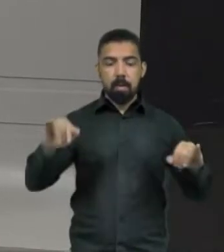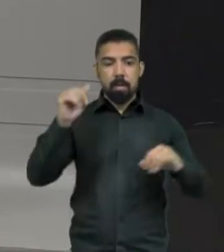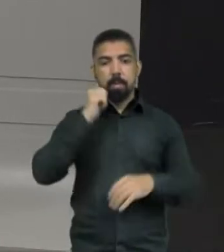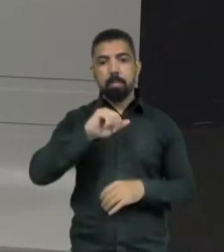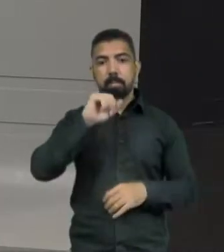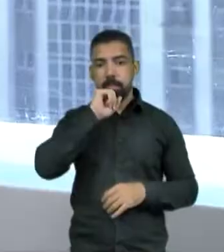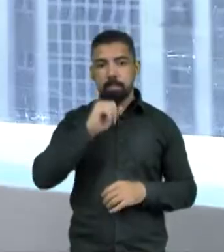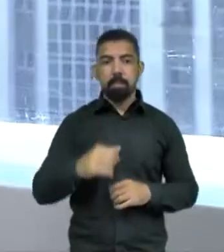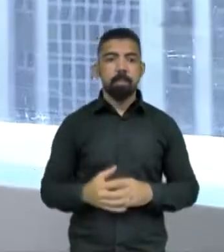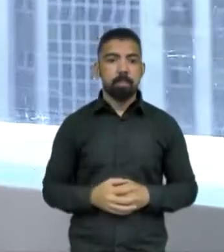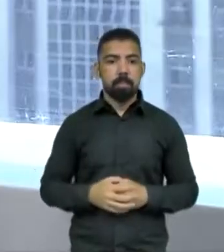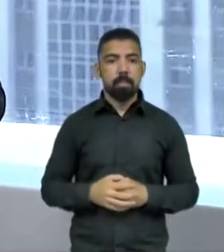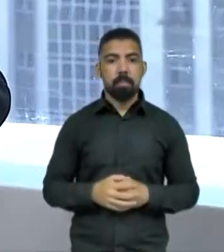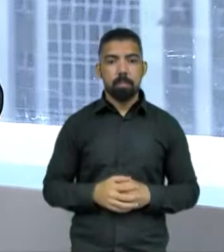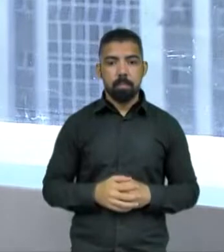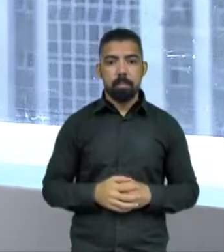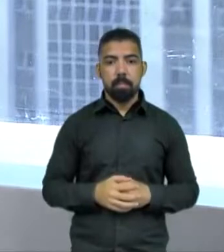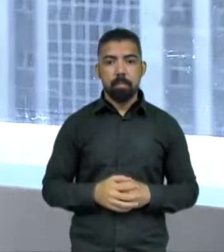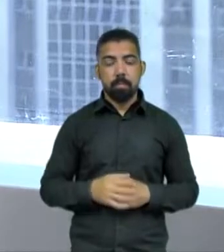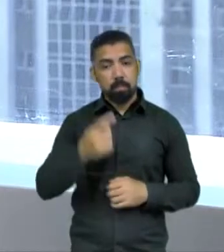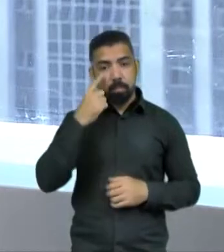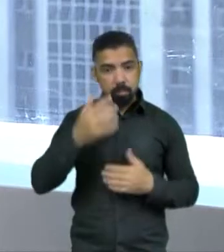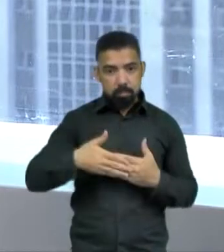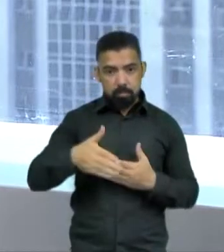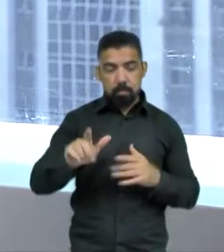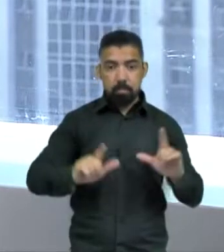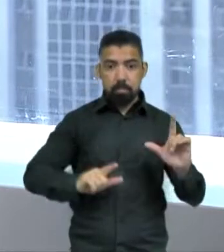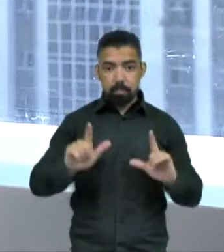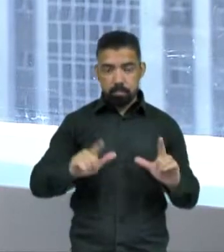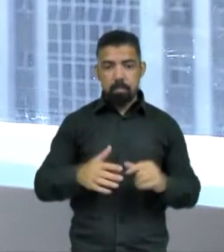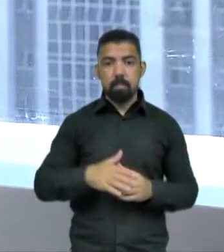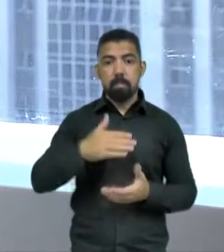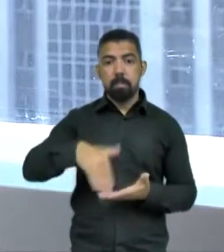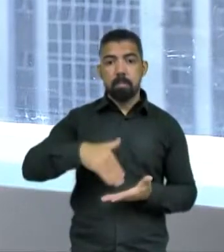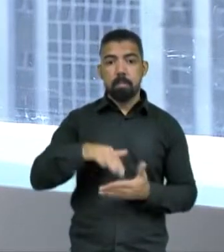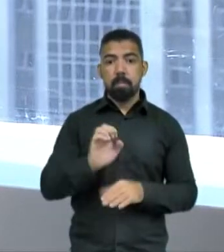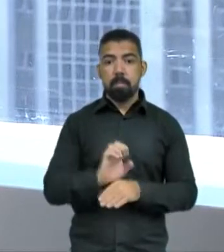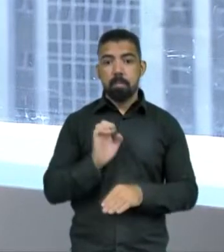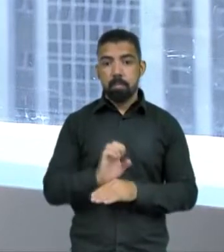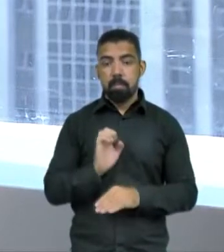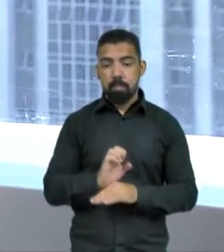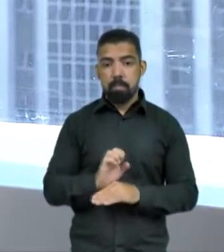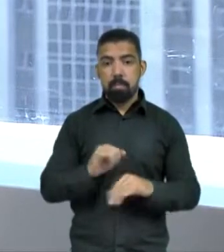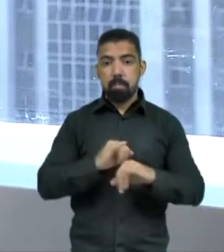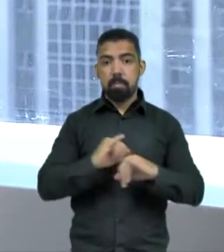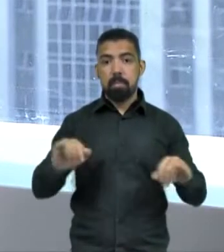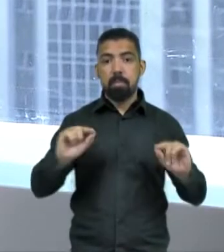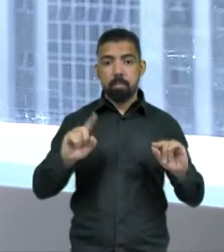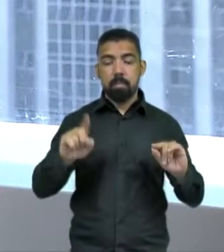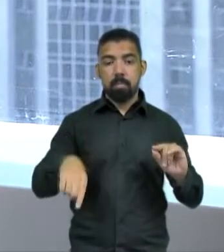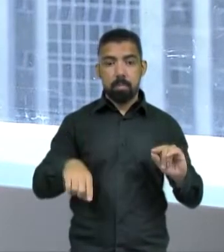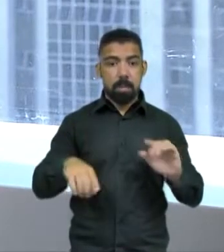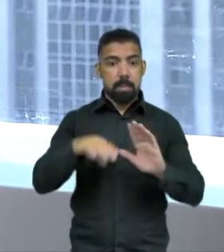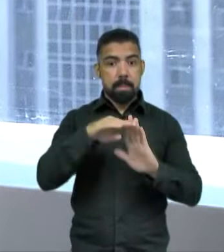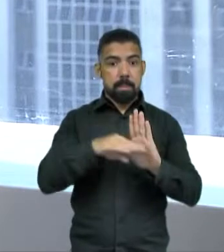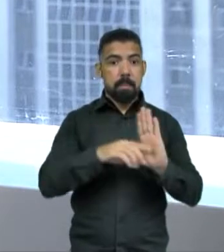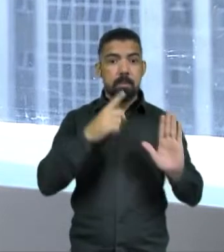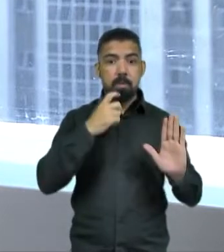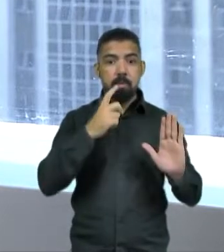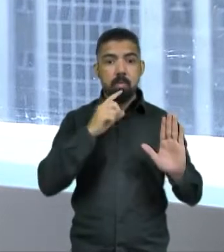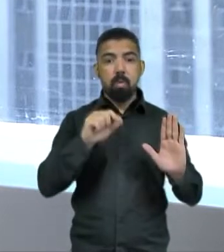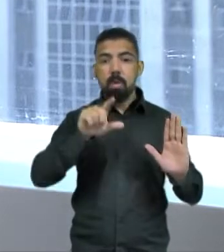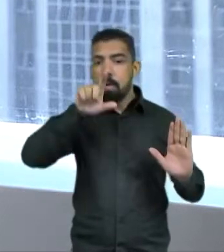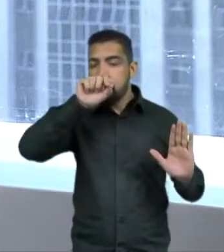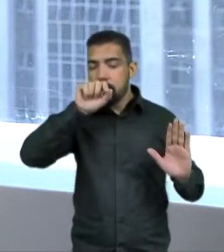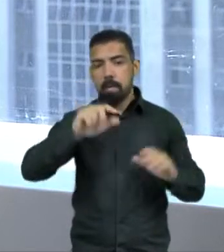mamães. Veja no próximo bloco, a Secretaria Estadual do Meio Ambiente lança lista vermelha de aves,